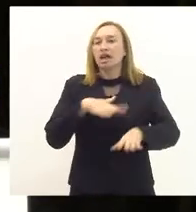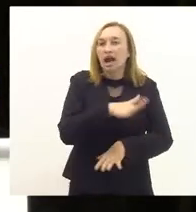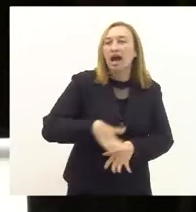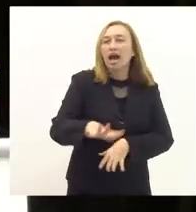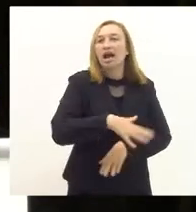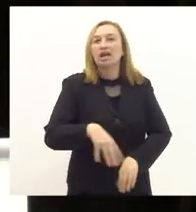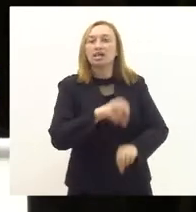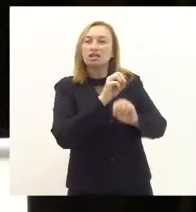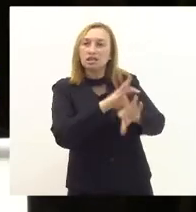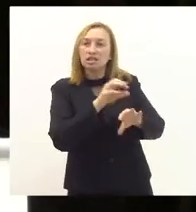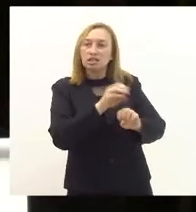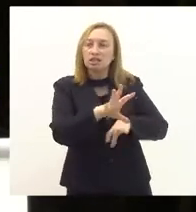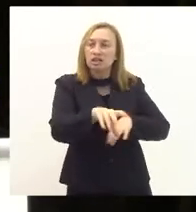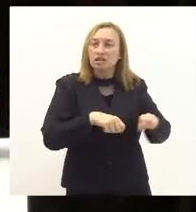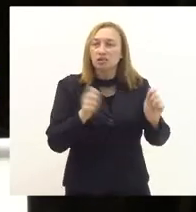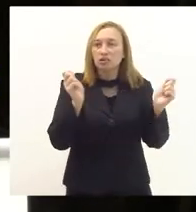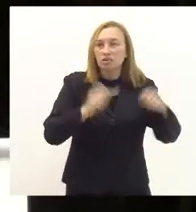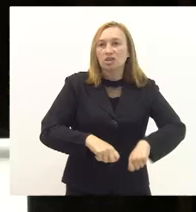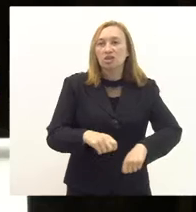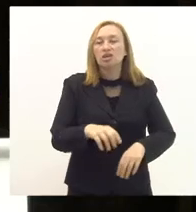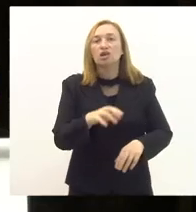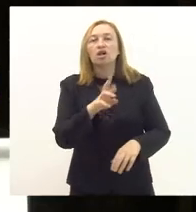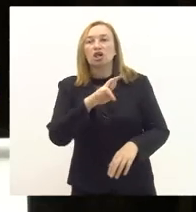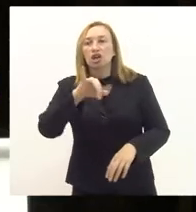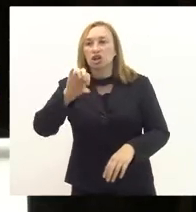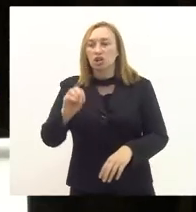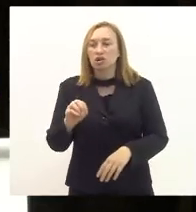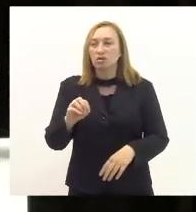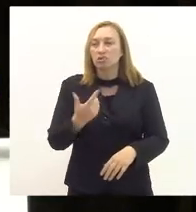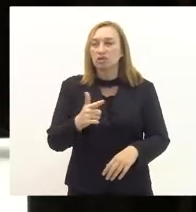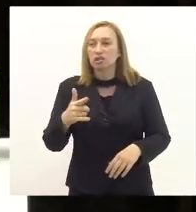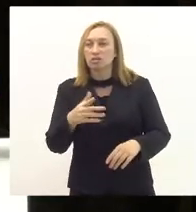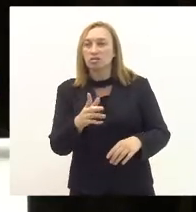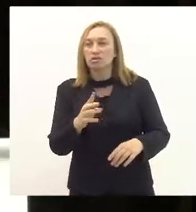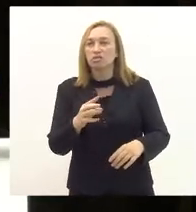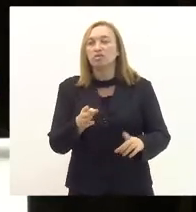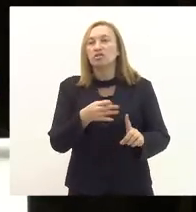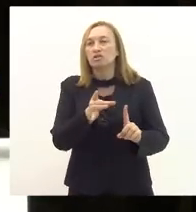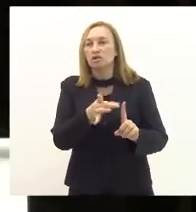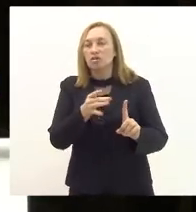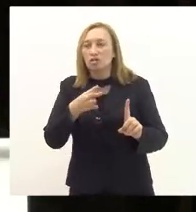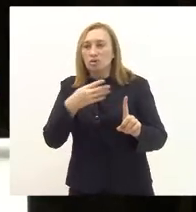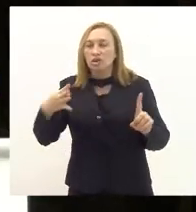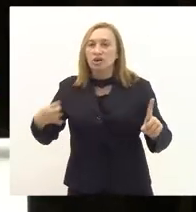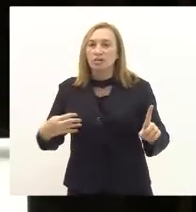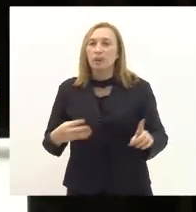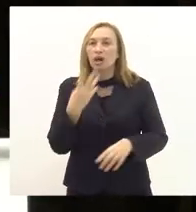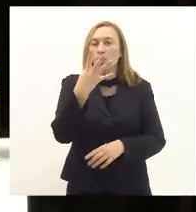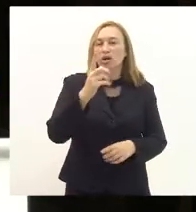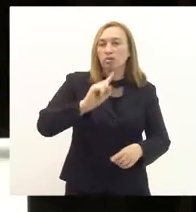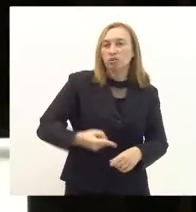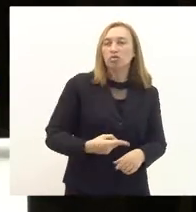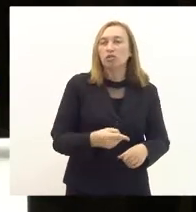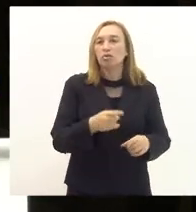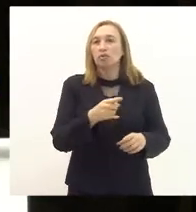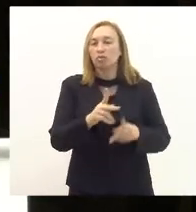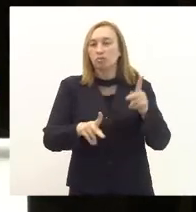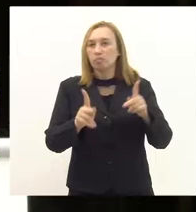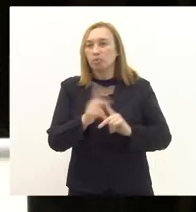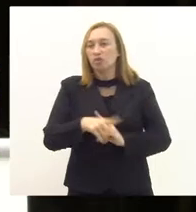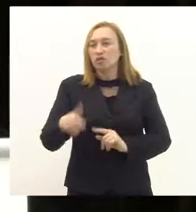Chegamos a capacitar, no programa Rio Sem Homofobia, 4 mil professores em um ano só. E agora